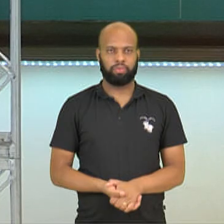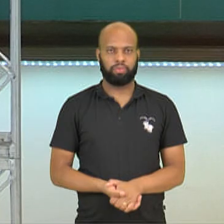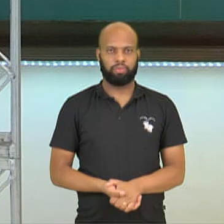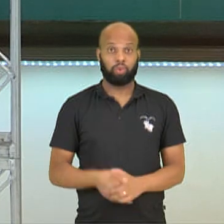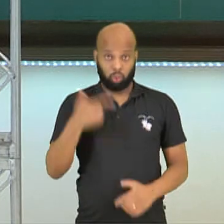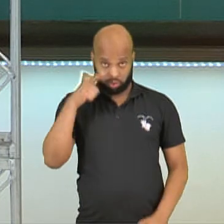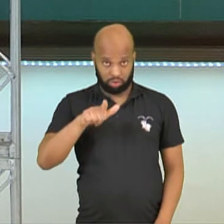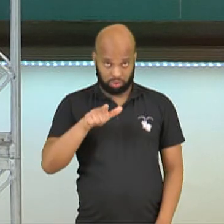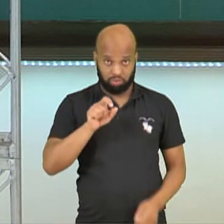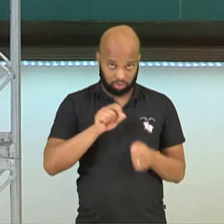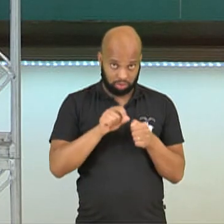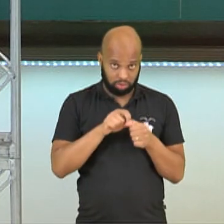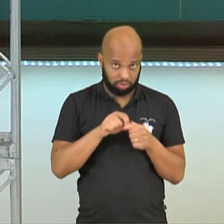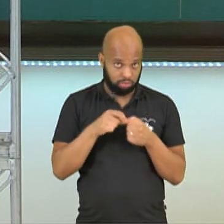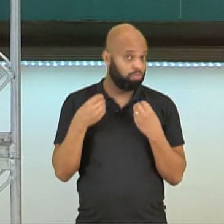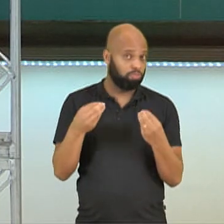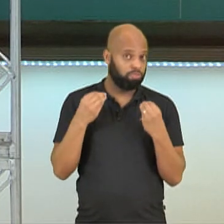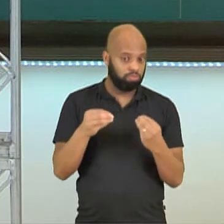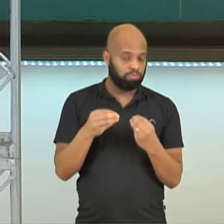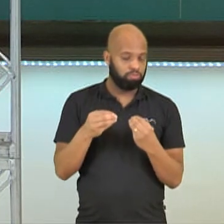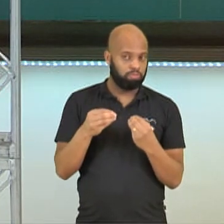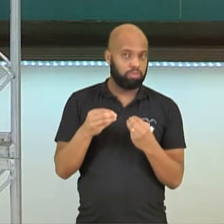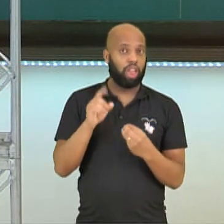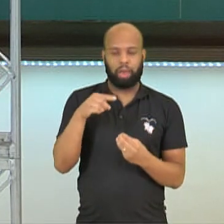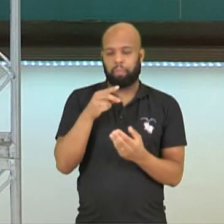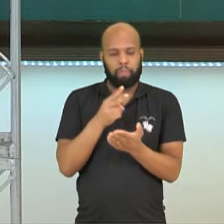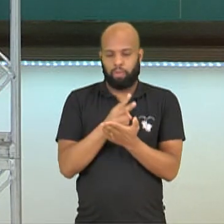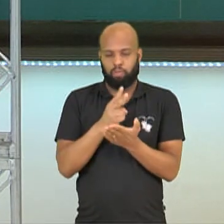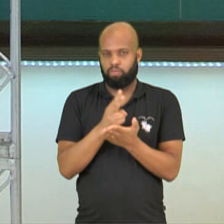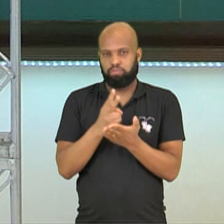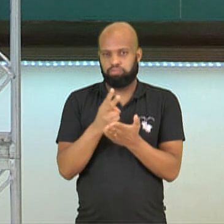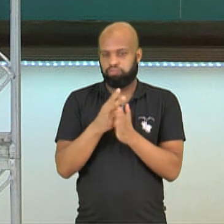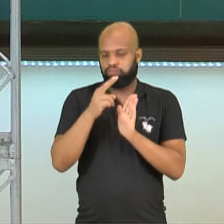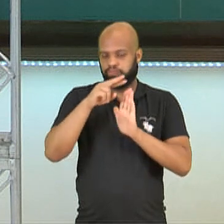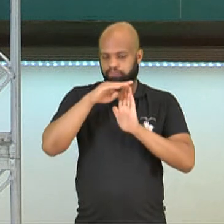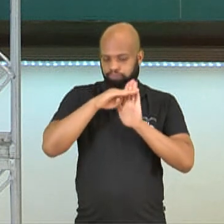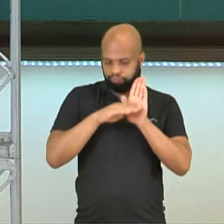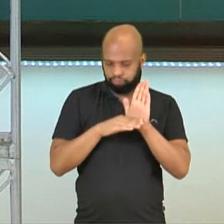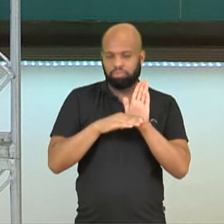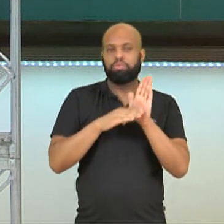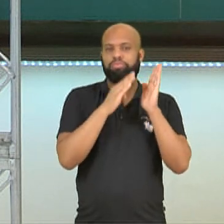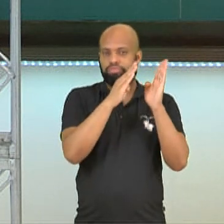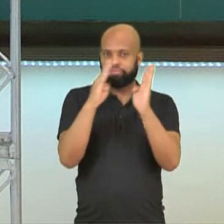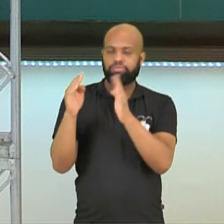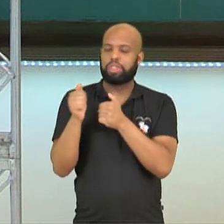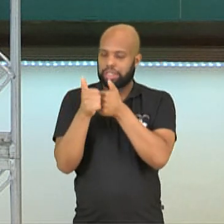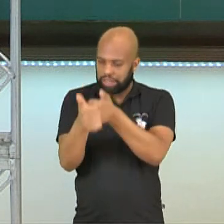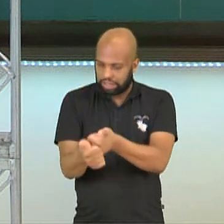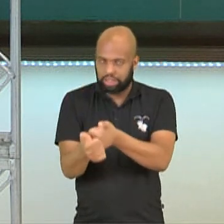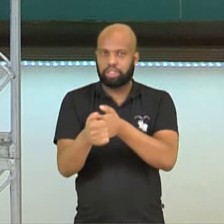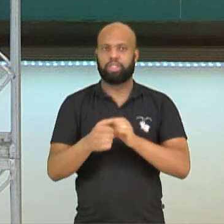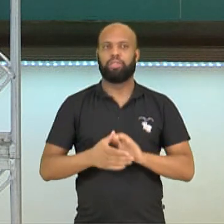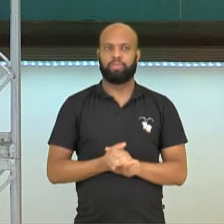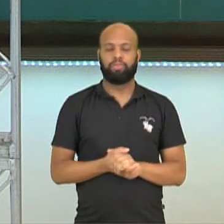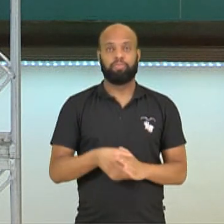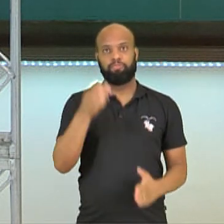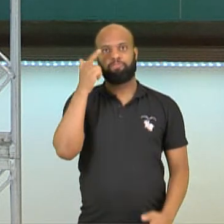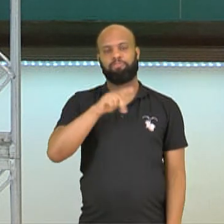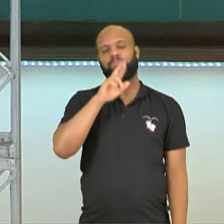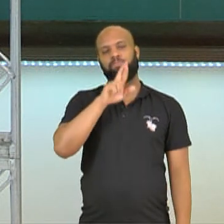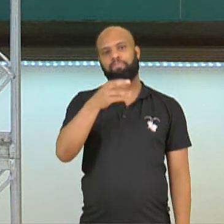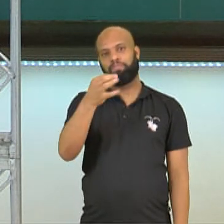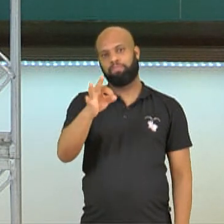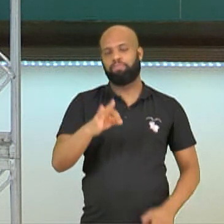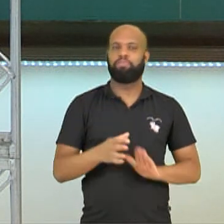E daí o que você fez? Reparou que são as mesmas coisas, né? Os mesmos processos que a gente vai ter que estar construindo para chegar na